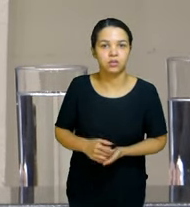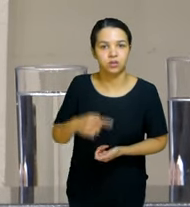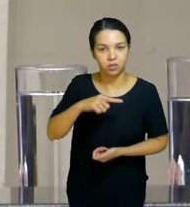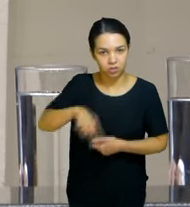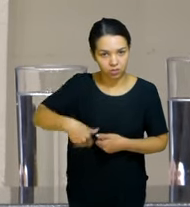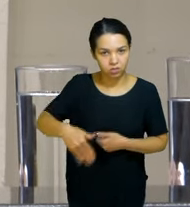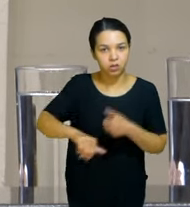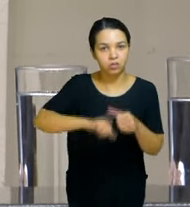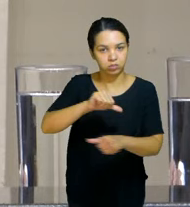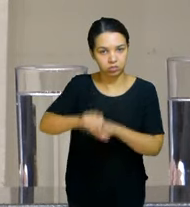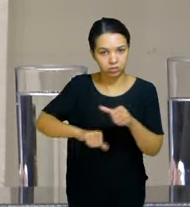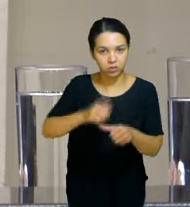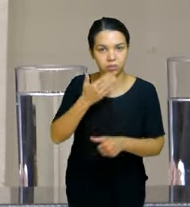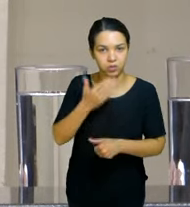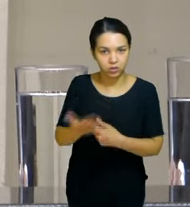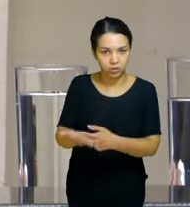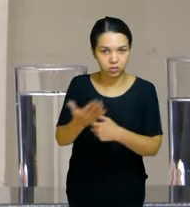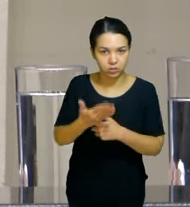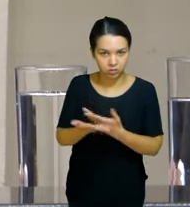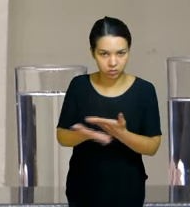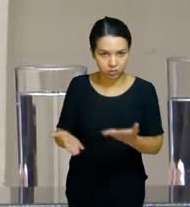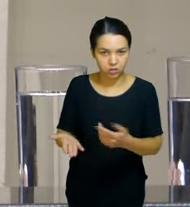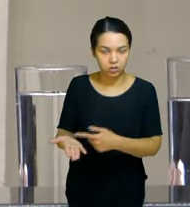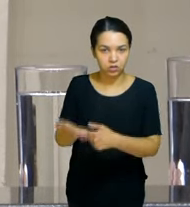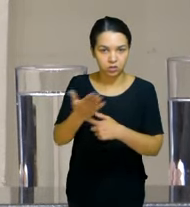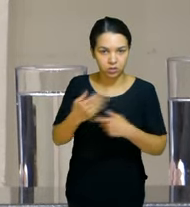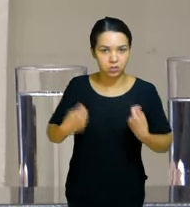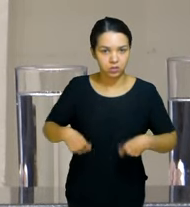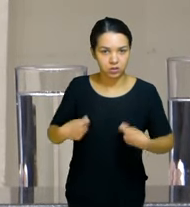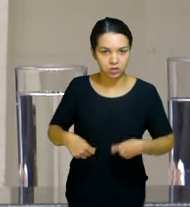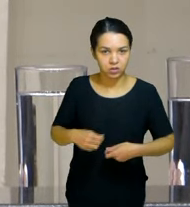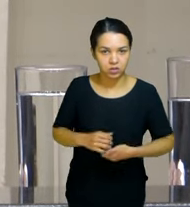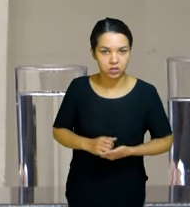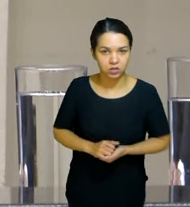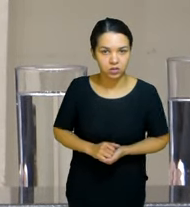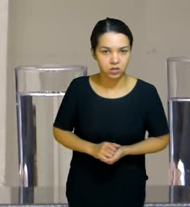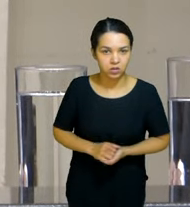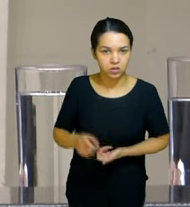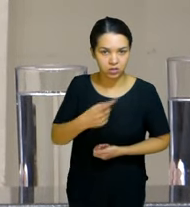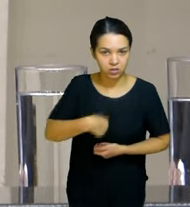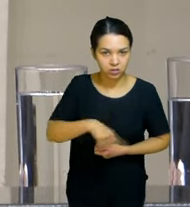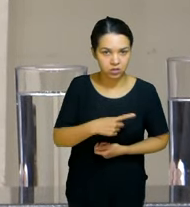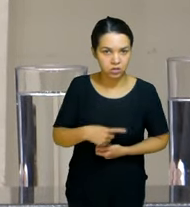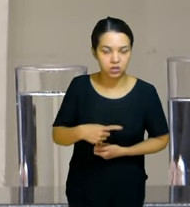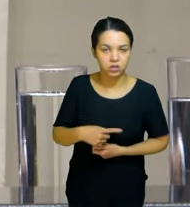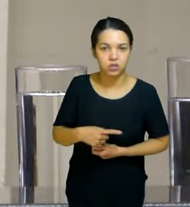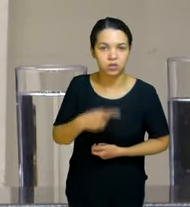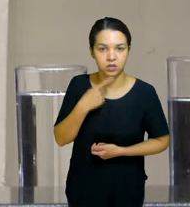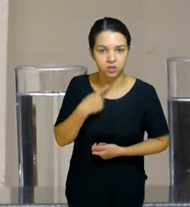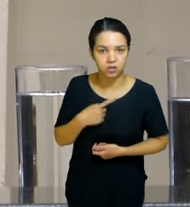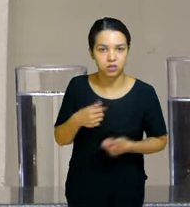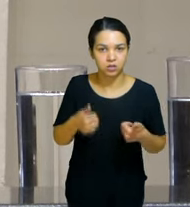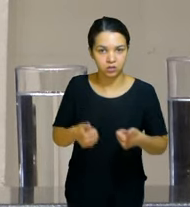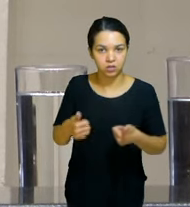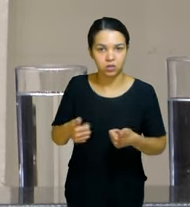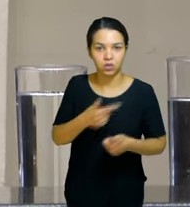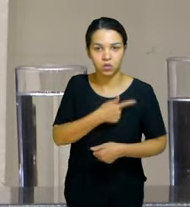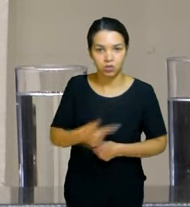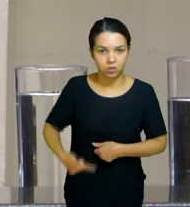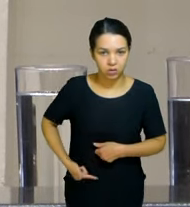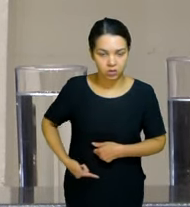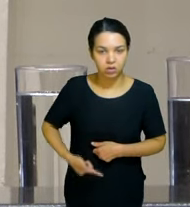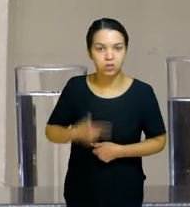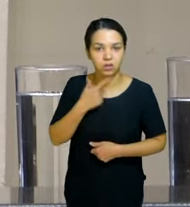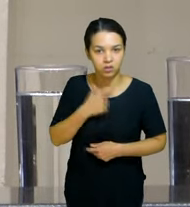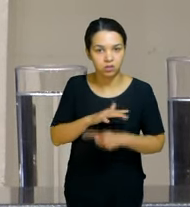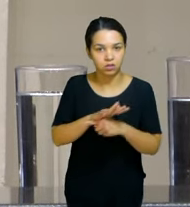vamos pedir muita ajuda de vocês. Nós queremos que vocês nos ajudem. Nós temos muito boa intenção, o governo tem muito boa intenção.